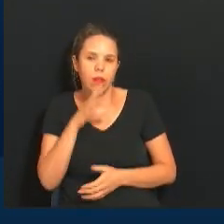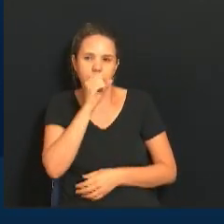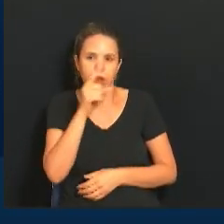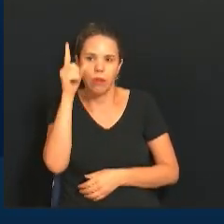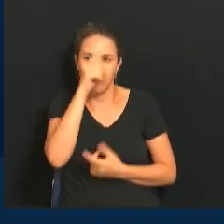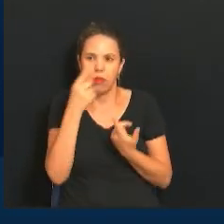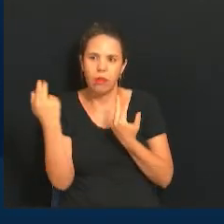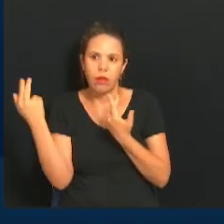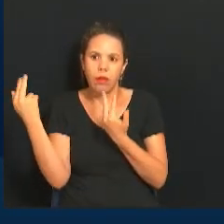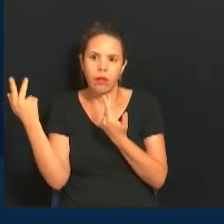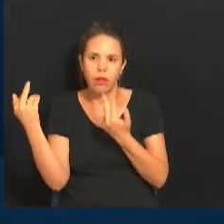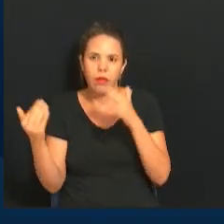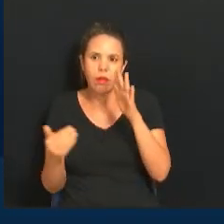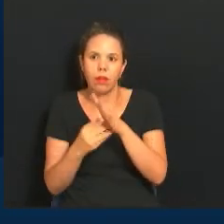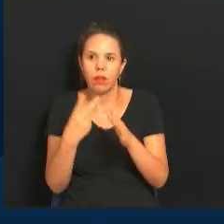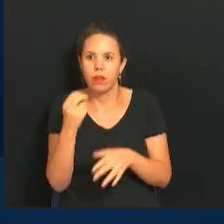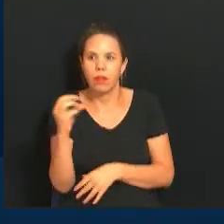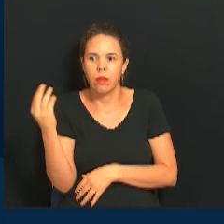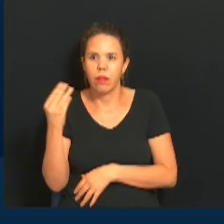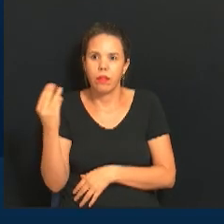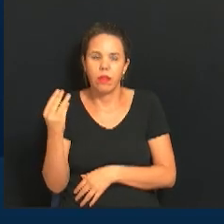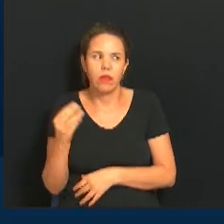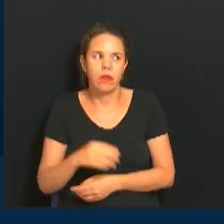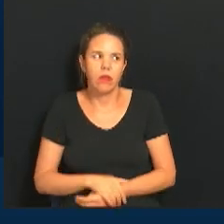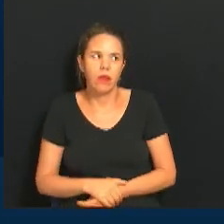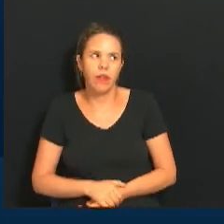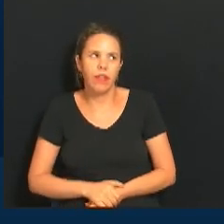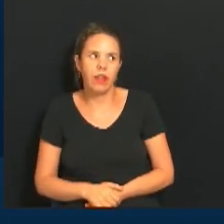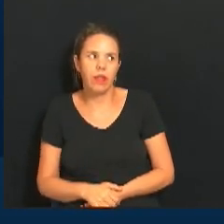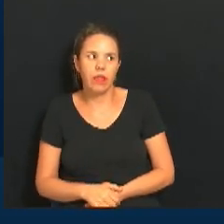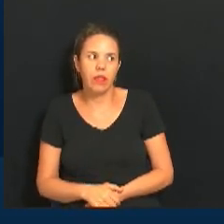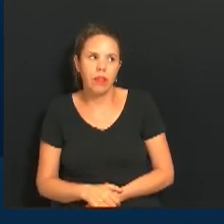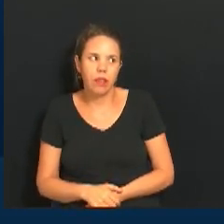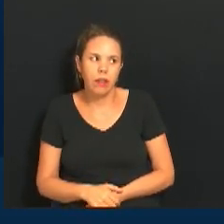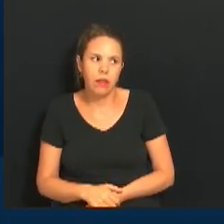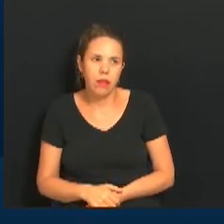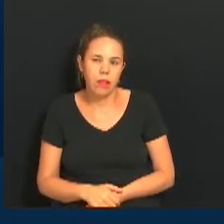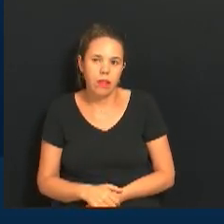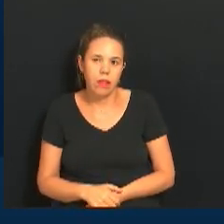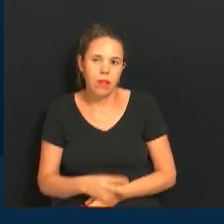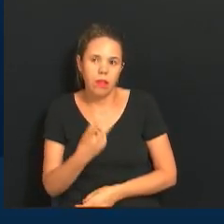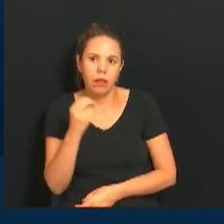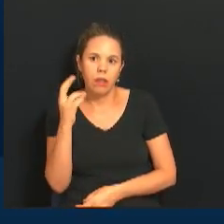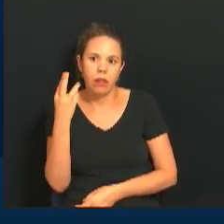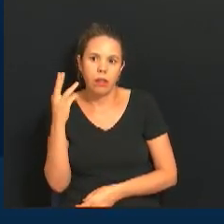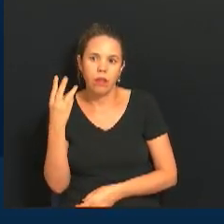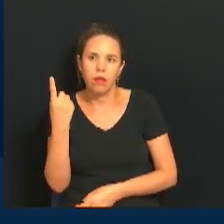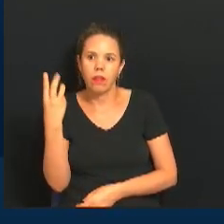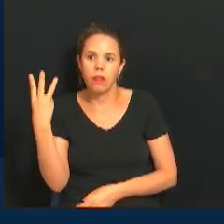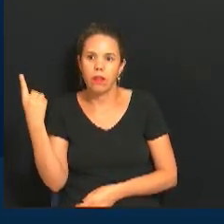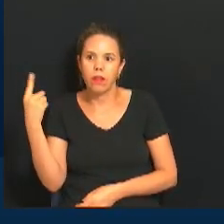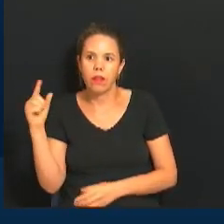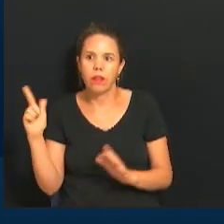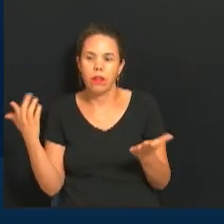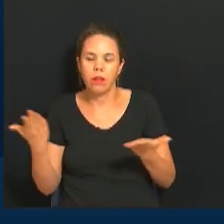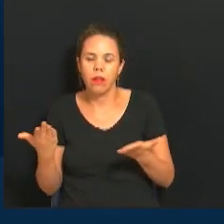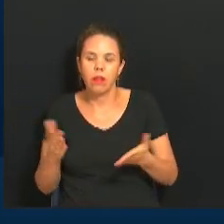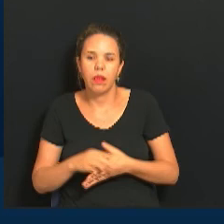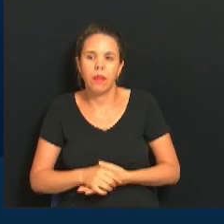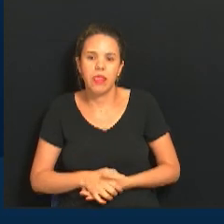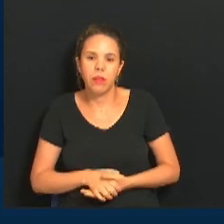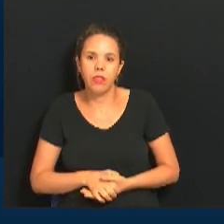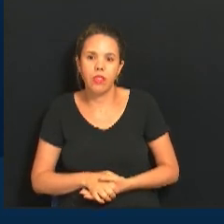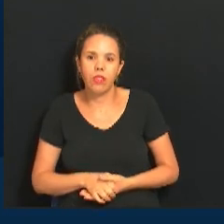temos mínima de 20 e máxima de 33 graus. Neste momento, 31 graus aqui na cidade de Campinas, muito